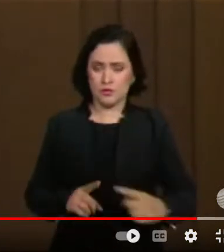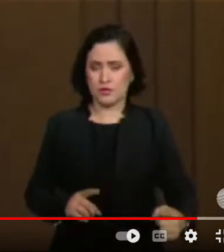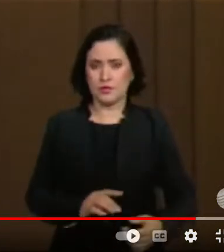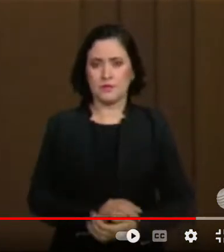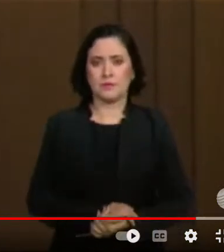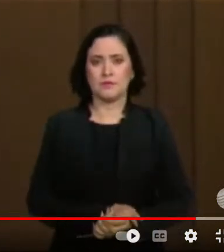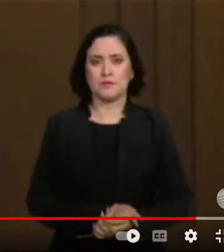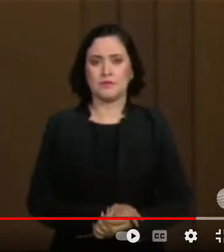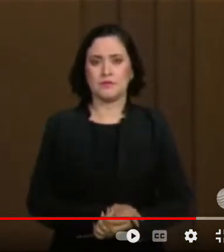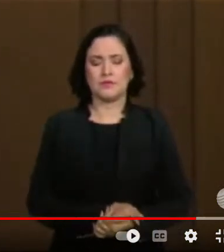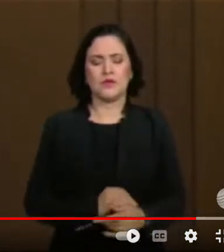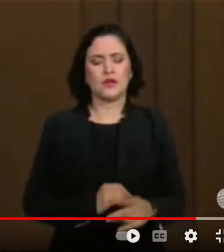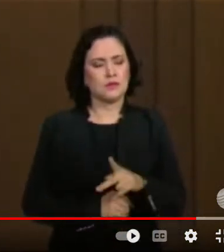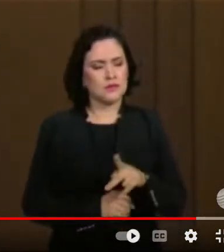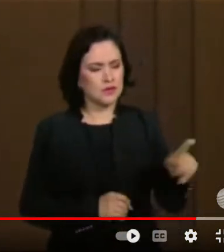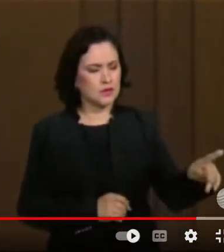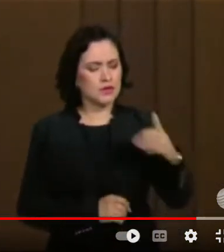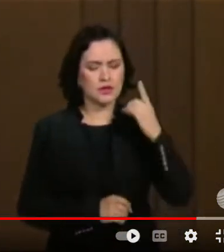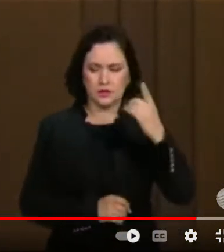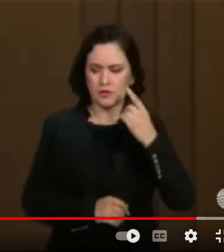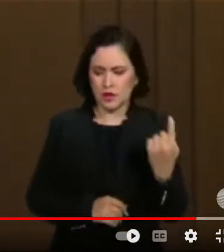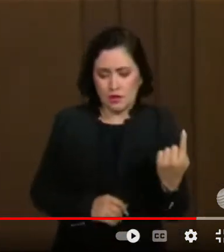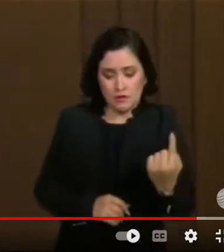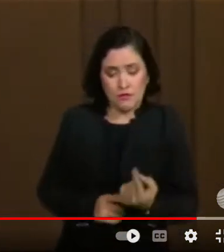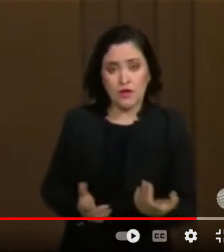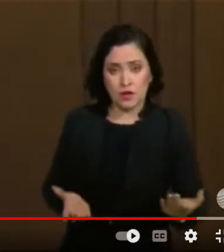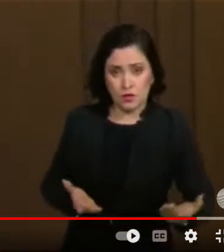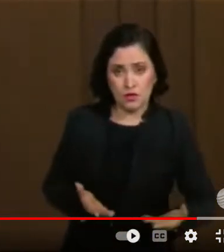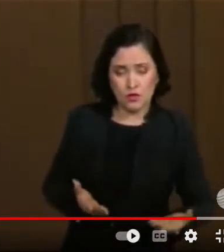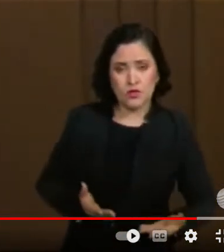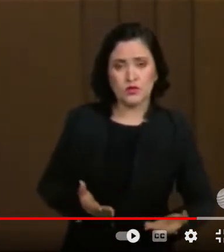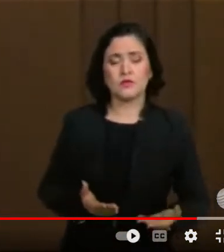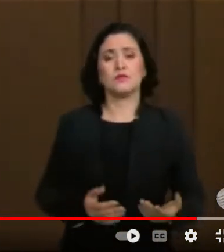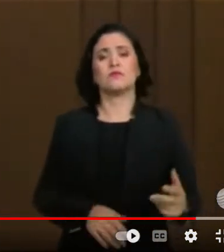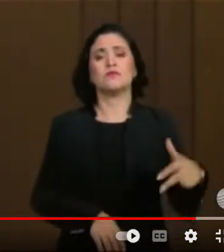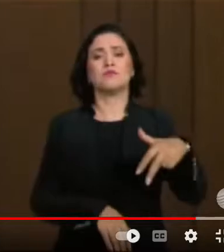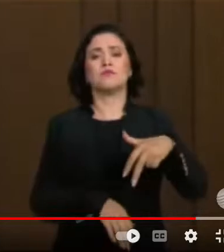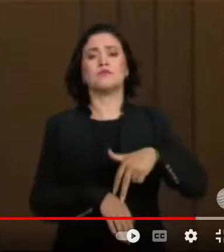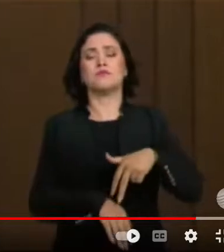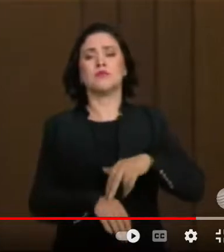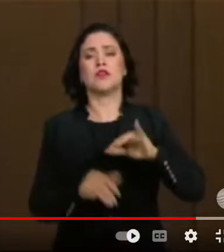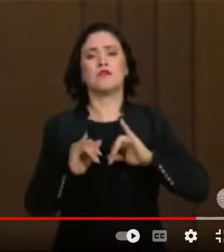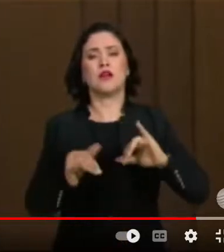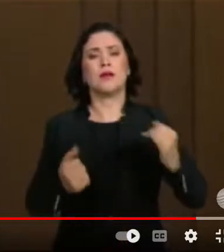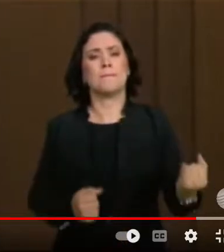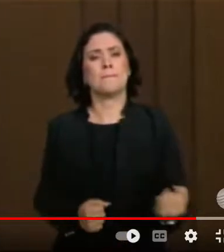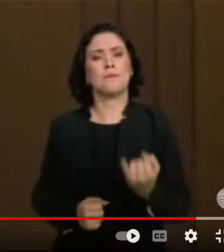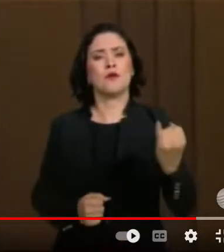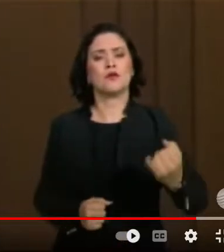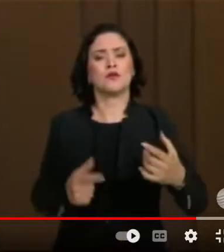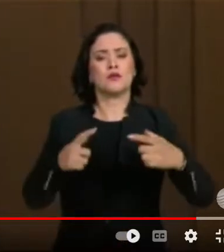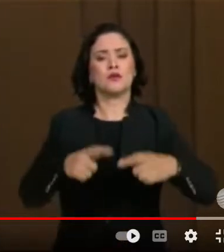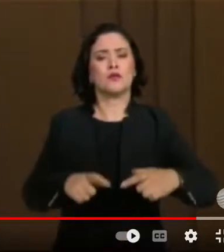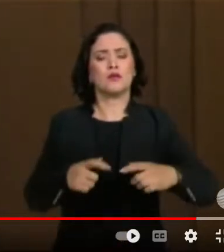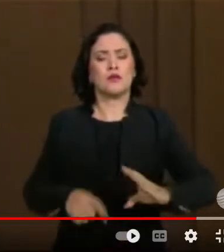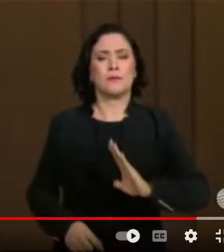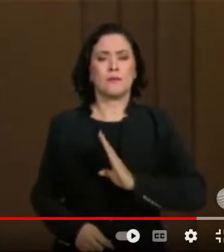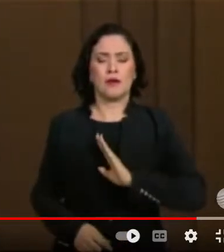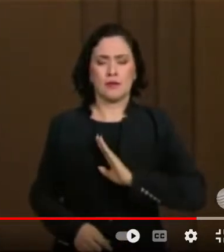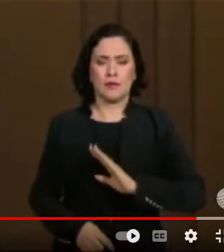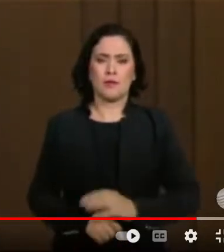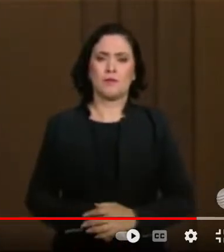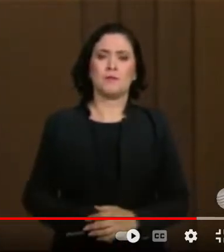Tribuna trazer uma informação importante para a cidade de Bacabal, que é uma luta que nós temos